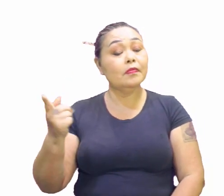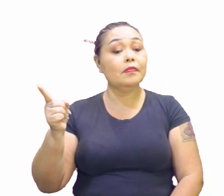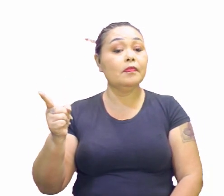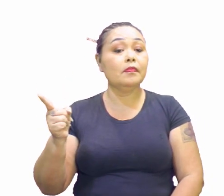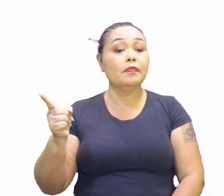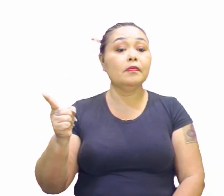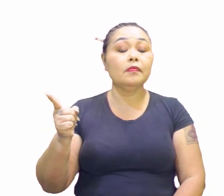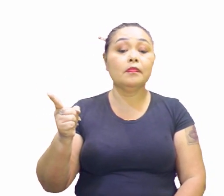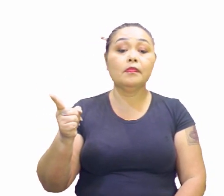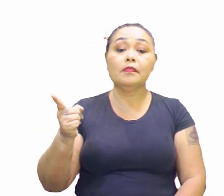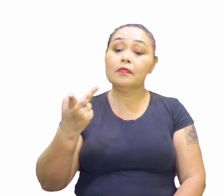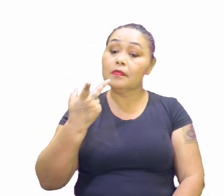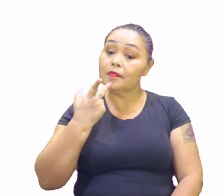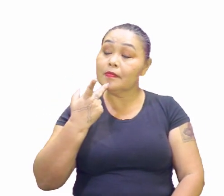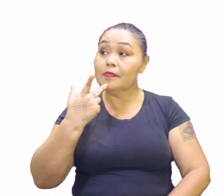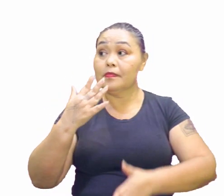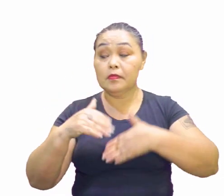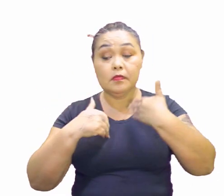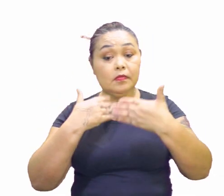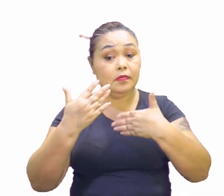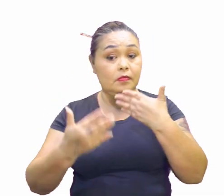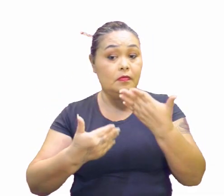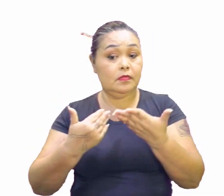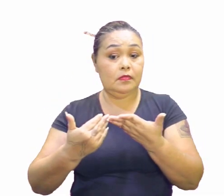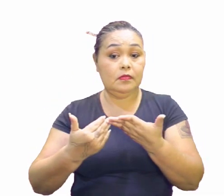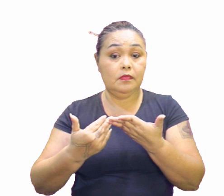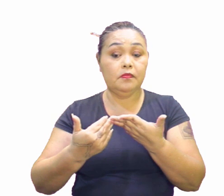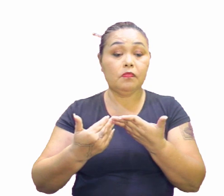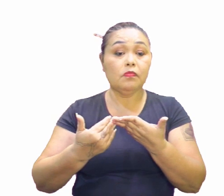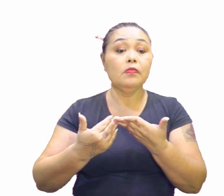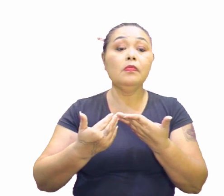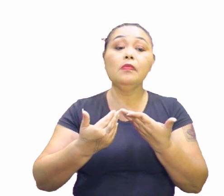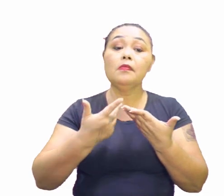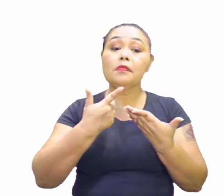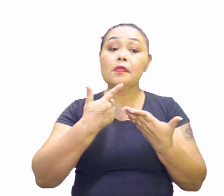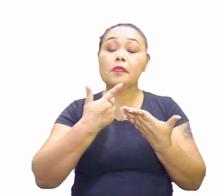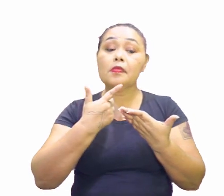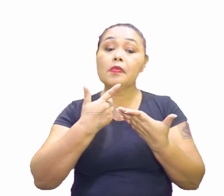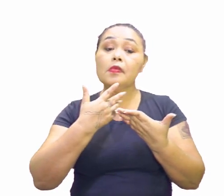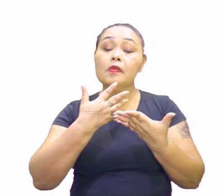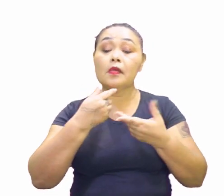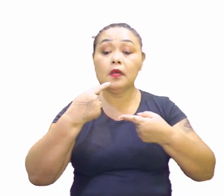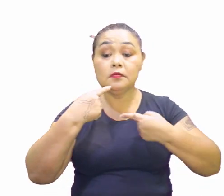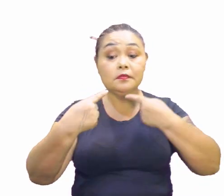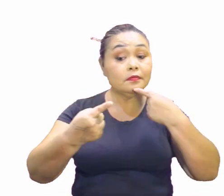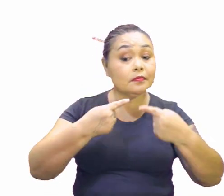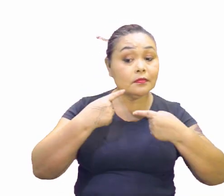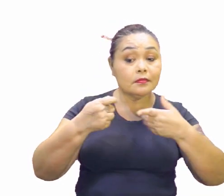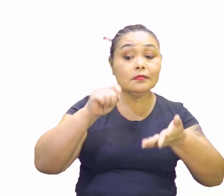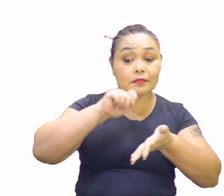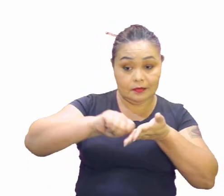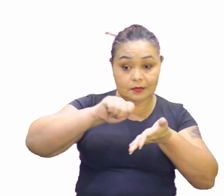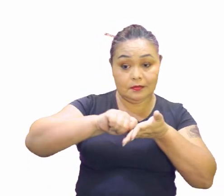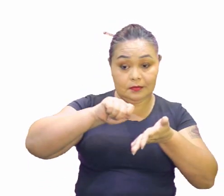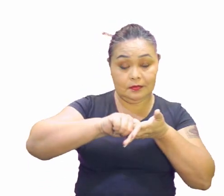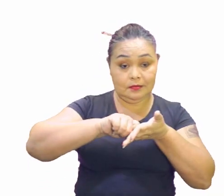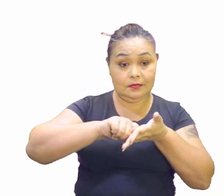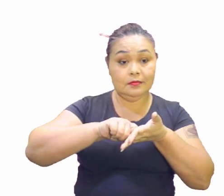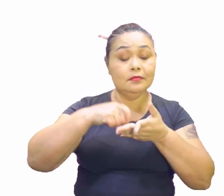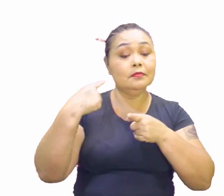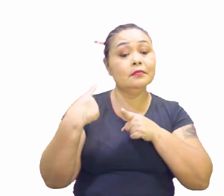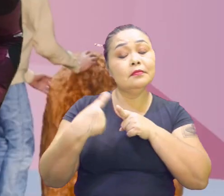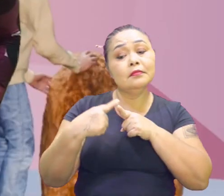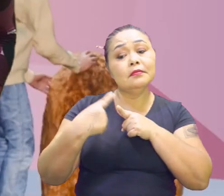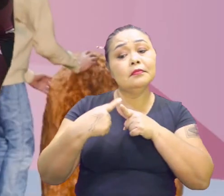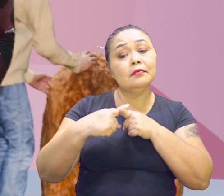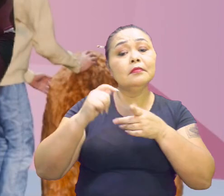Aqui nós estamos falando sobre a questão dissertativa argumentativa. Por que o